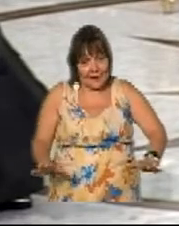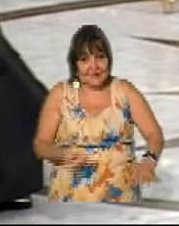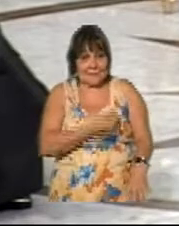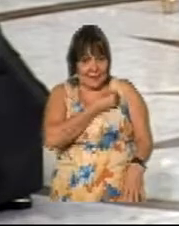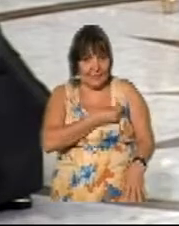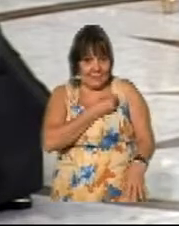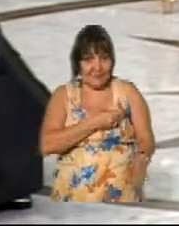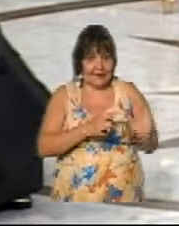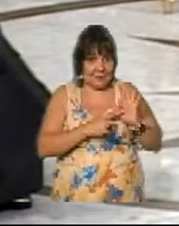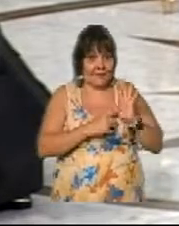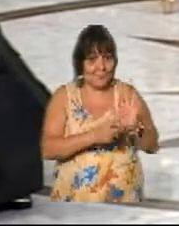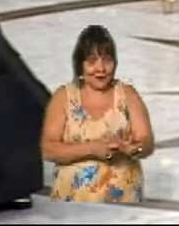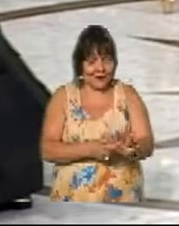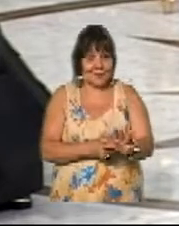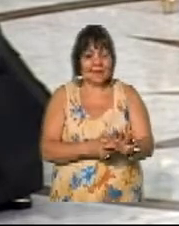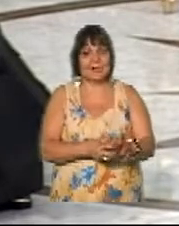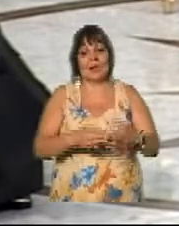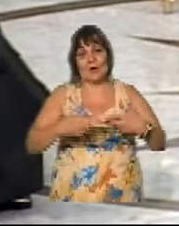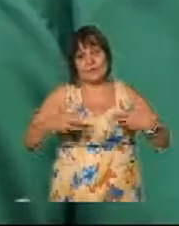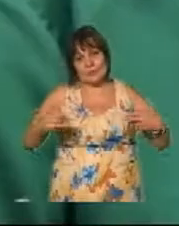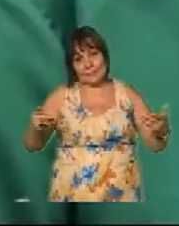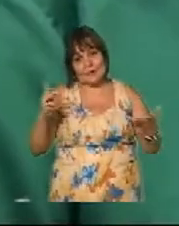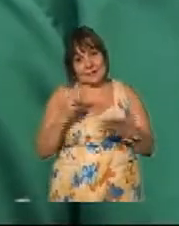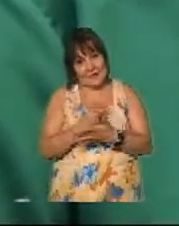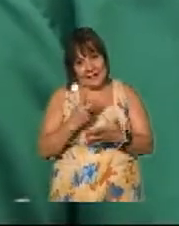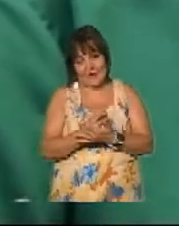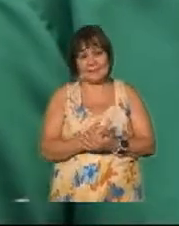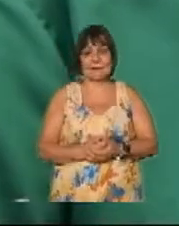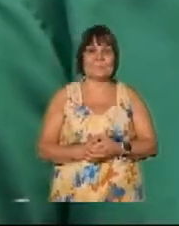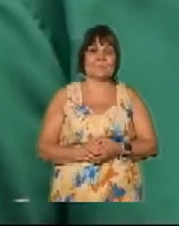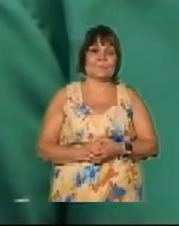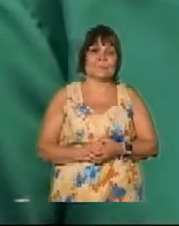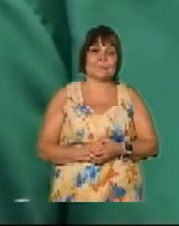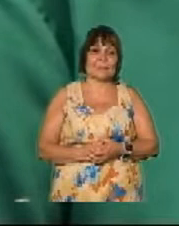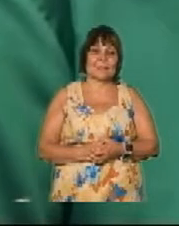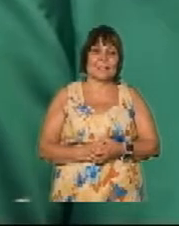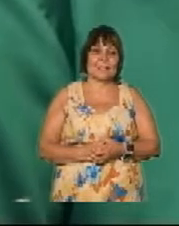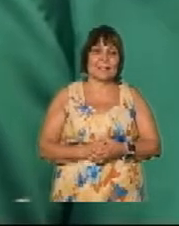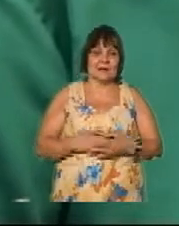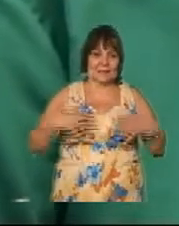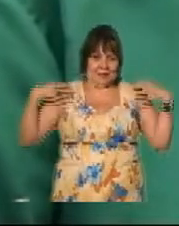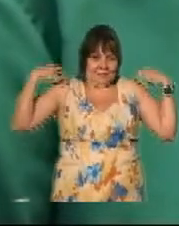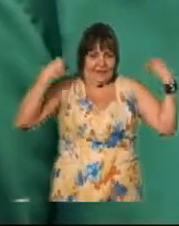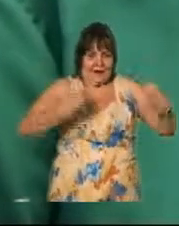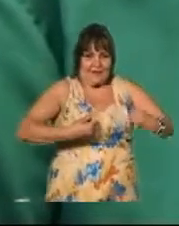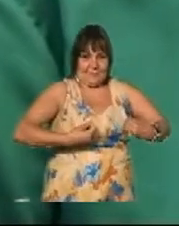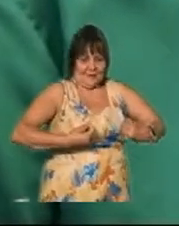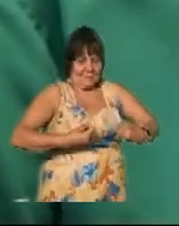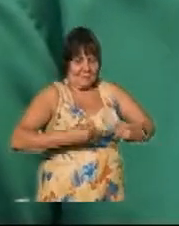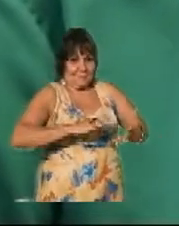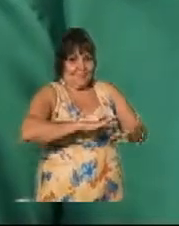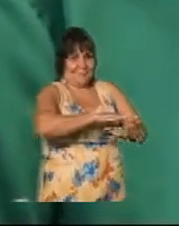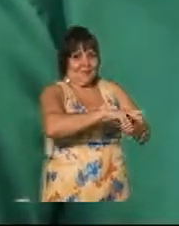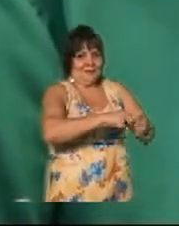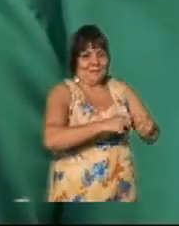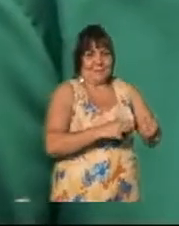da Osaxis, botou uma calça jeans toda apertada, um casaco de couro cheio de taxa, e a